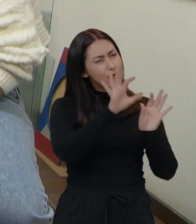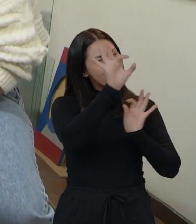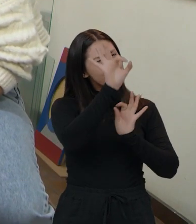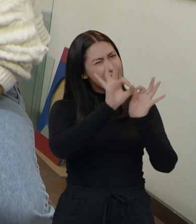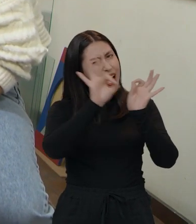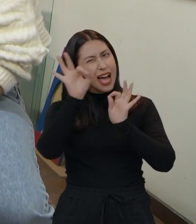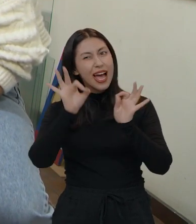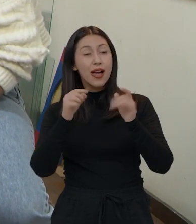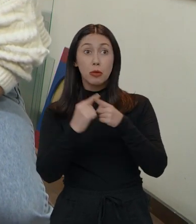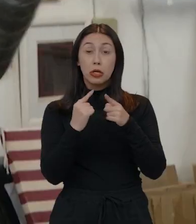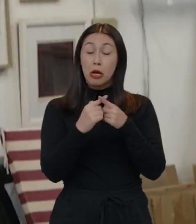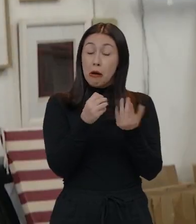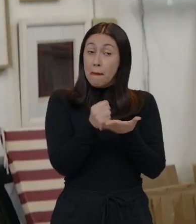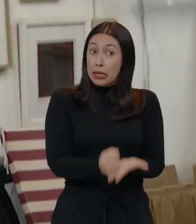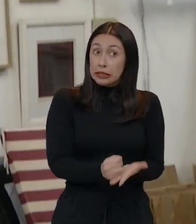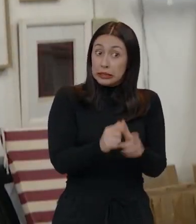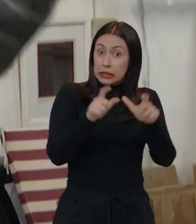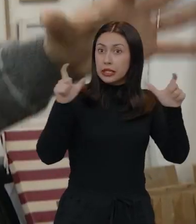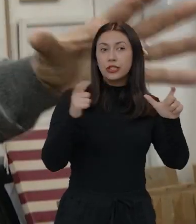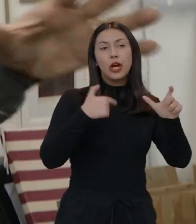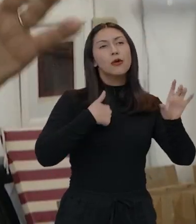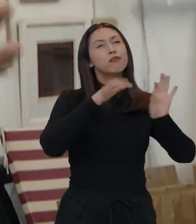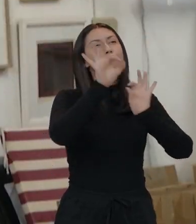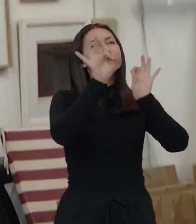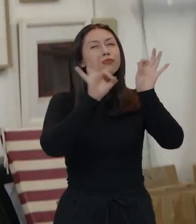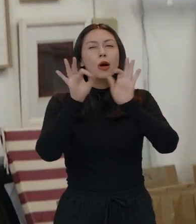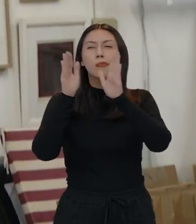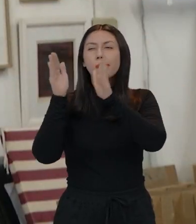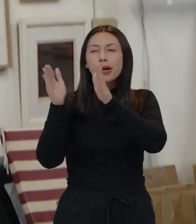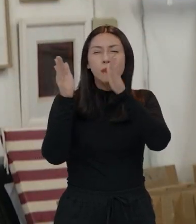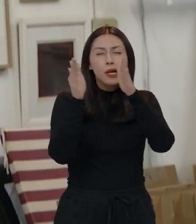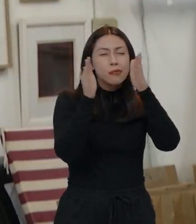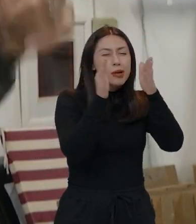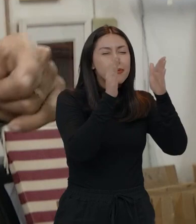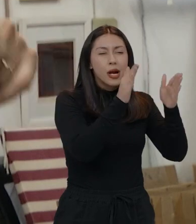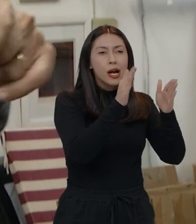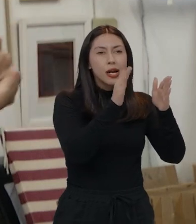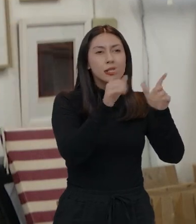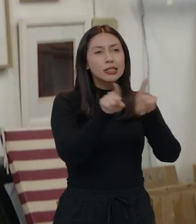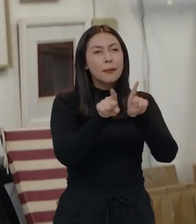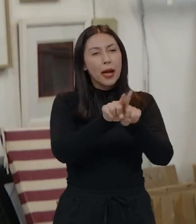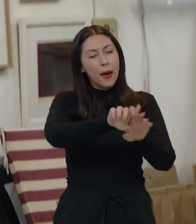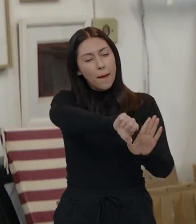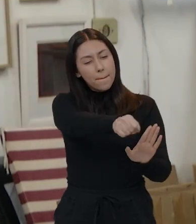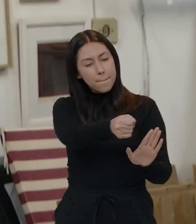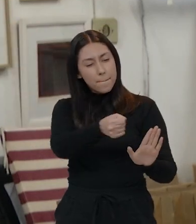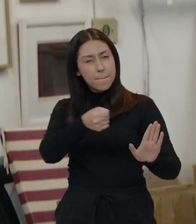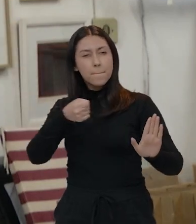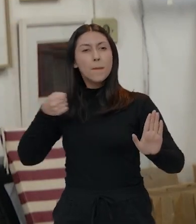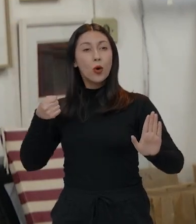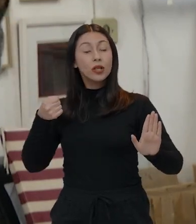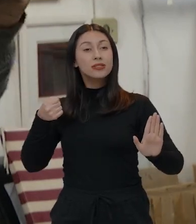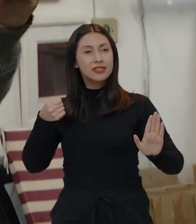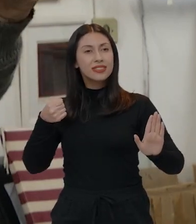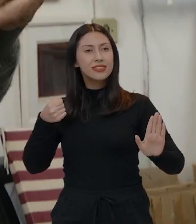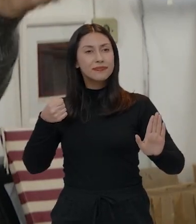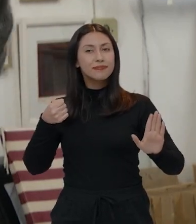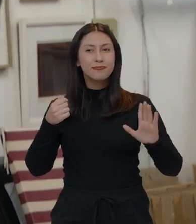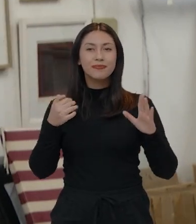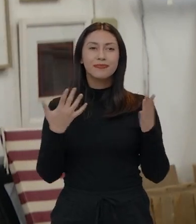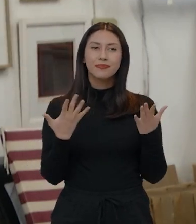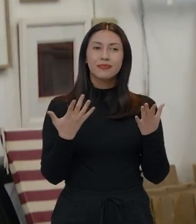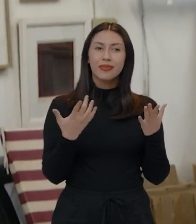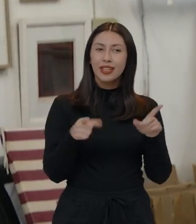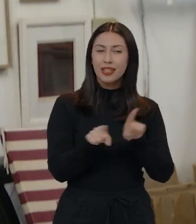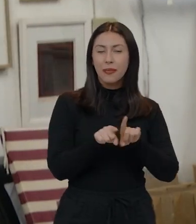porque é muito grande, muito pesada. Diminuí e montei uma série de janelas, de portas, janelas. Eu peguei a